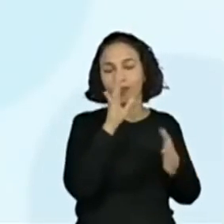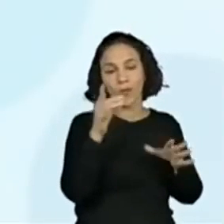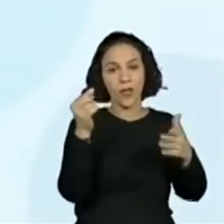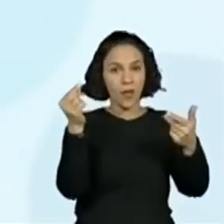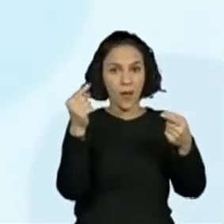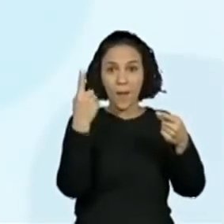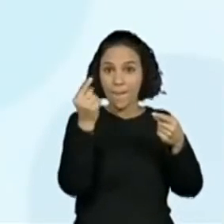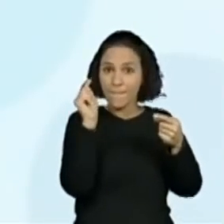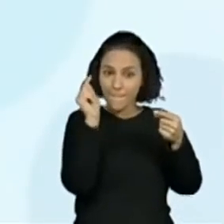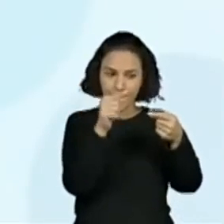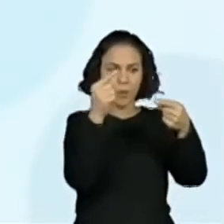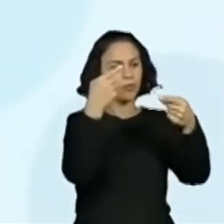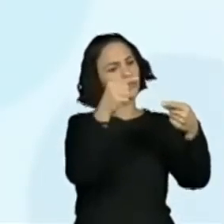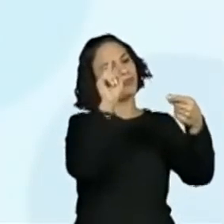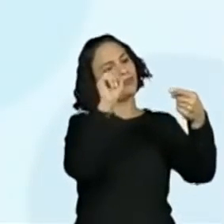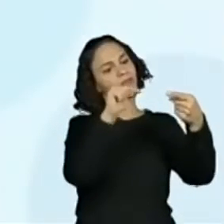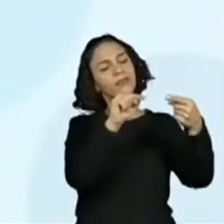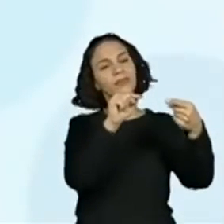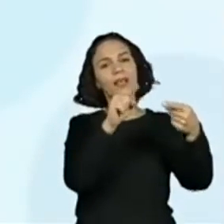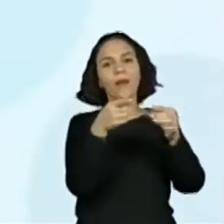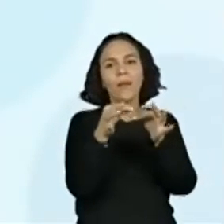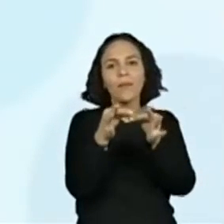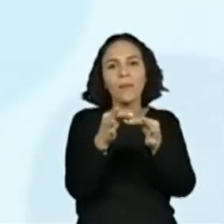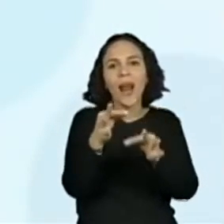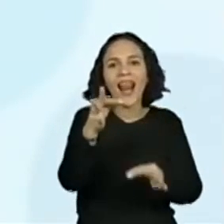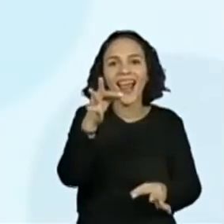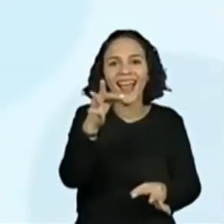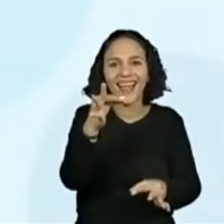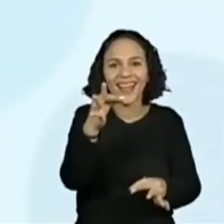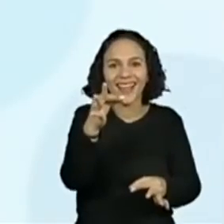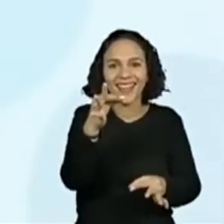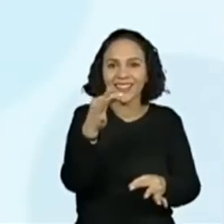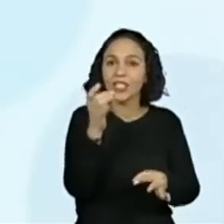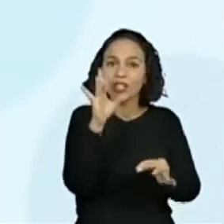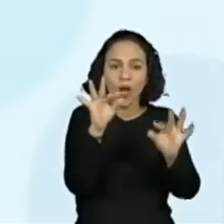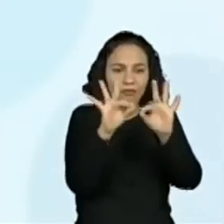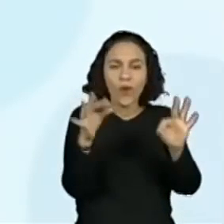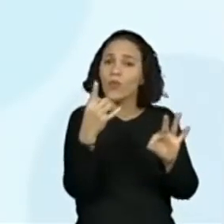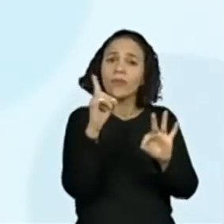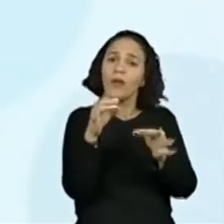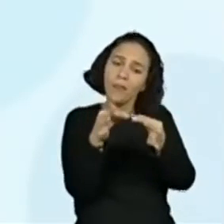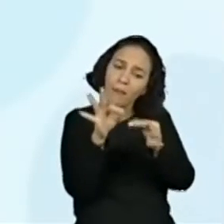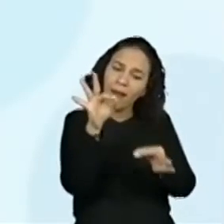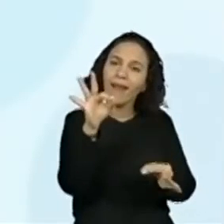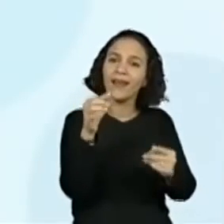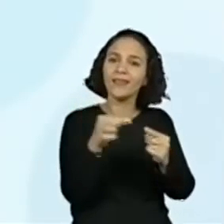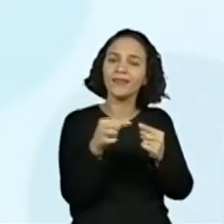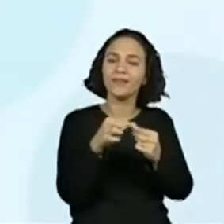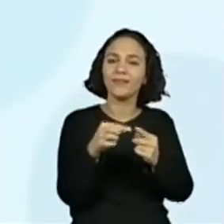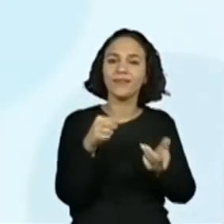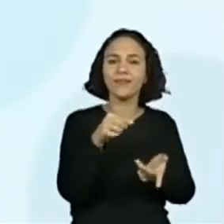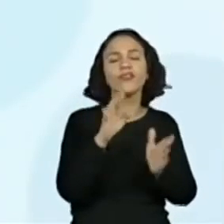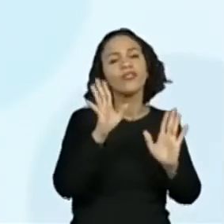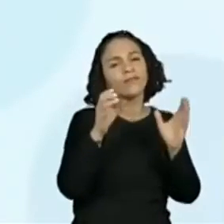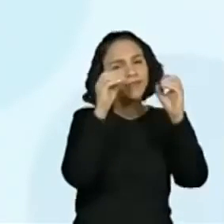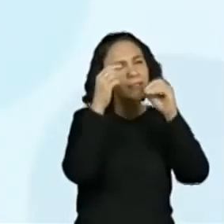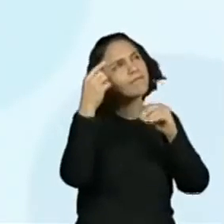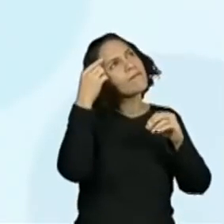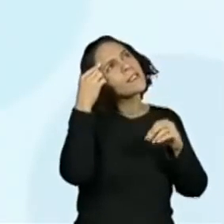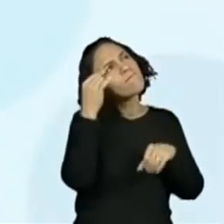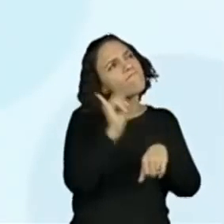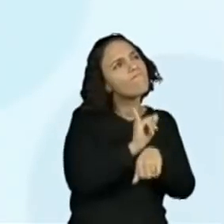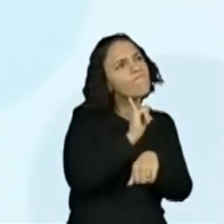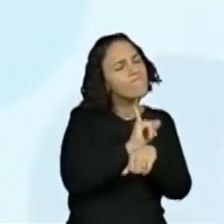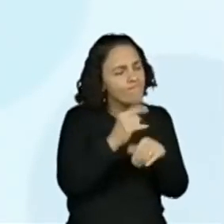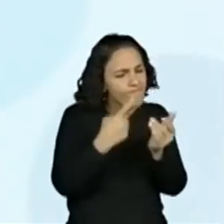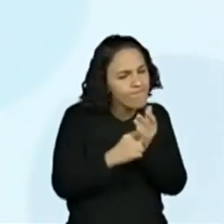a partir daquele planejamento, olha como ficou aí o acontecimento. Noturno já estava com outro plano em